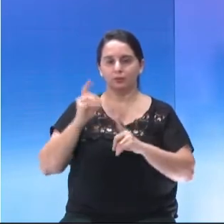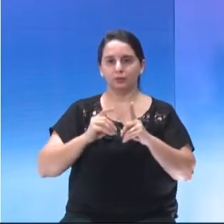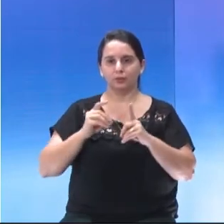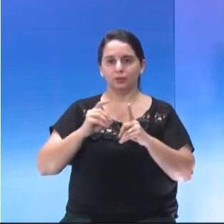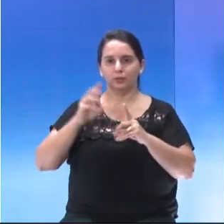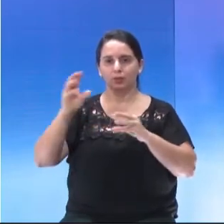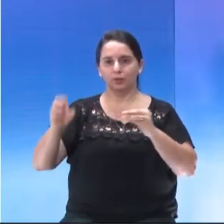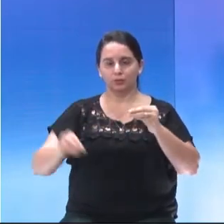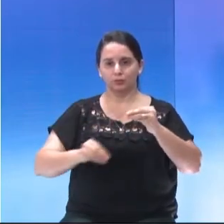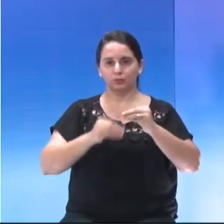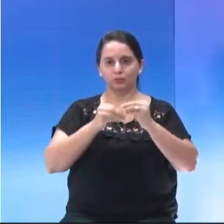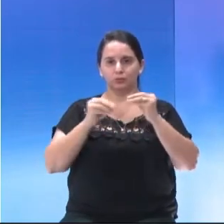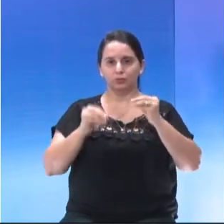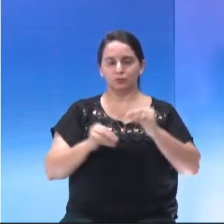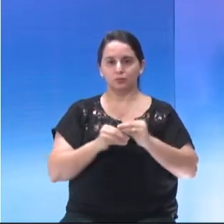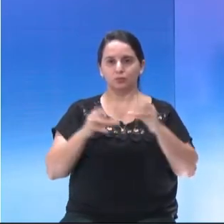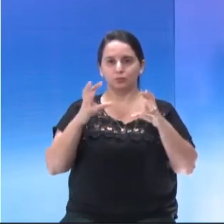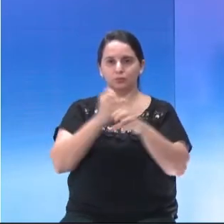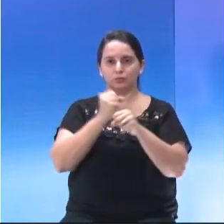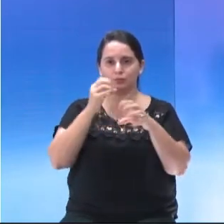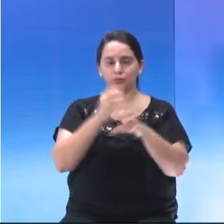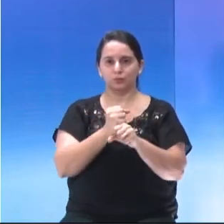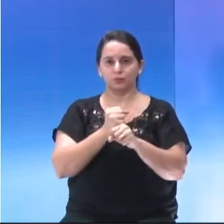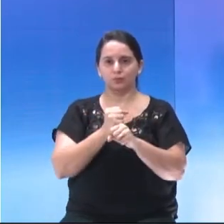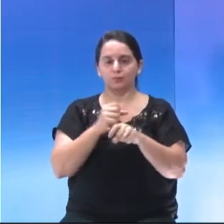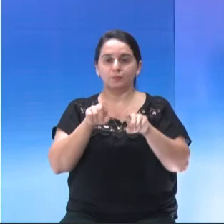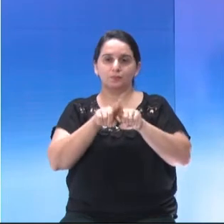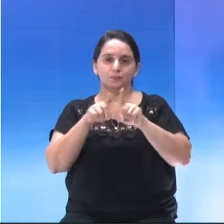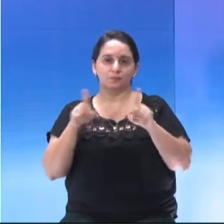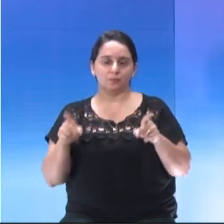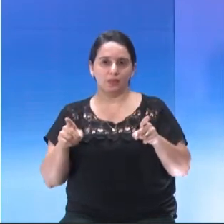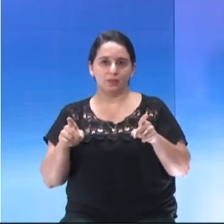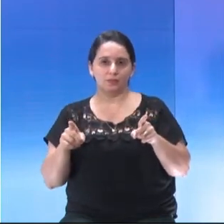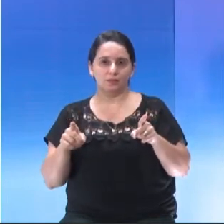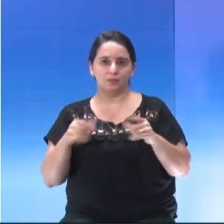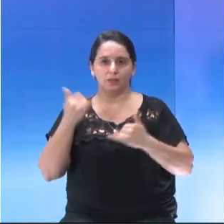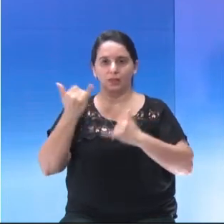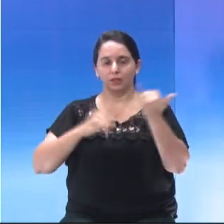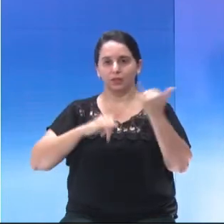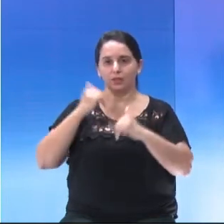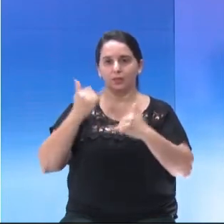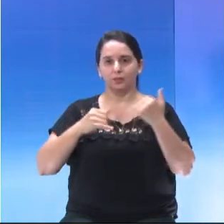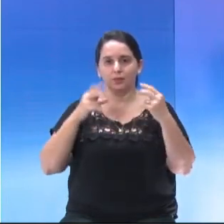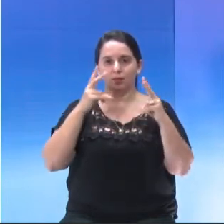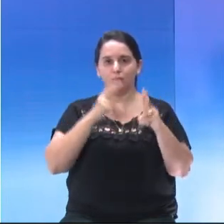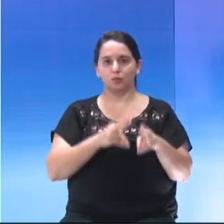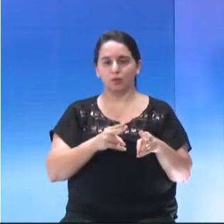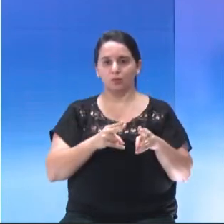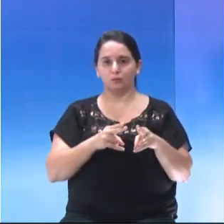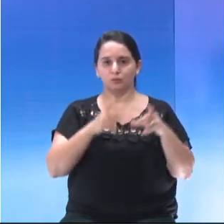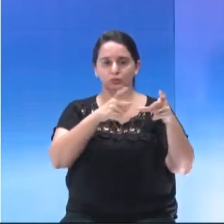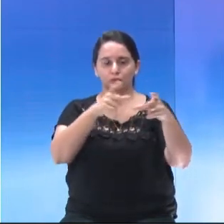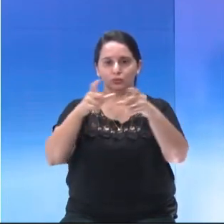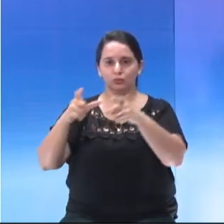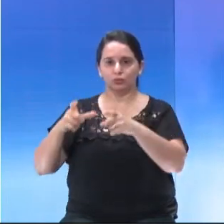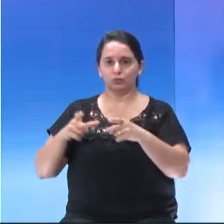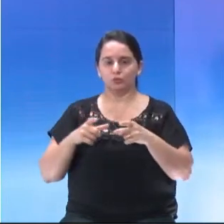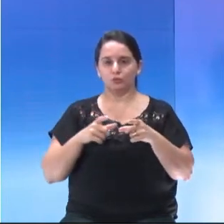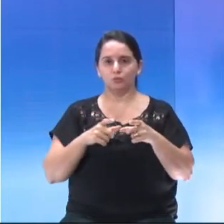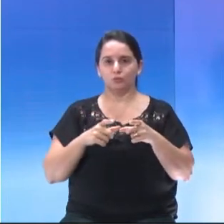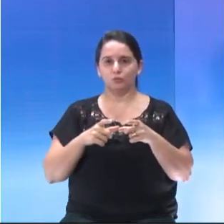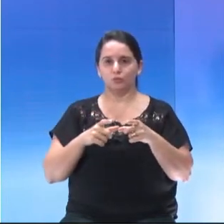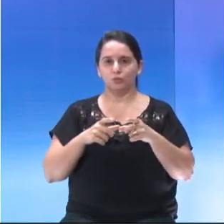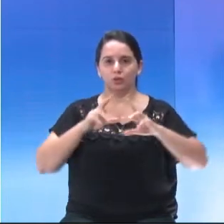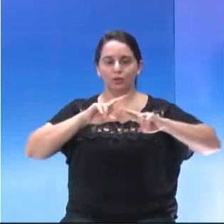ser adicionadas uma à outra, somadas. Porém, espécies químicas iguais que estejam localizadas